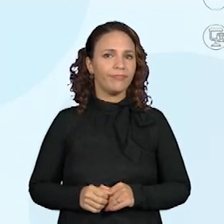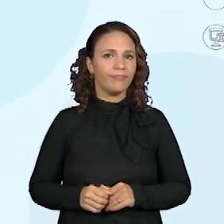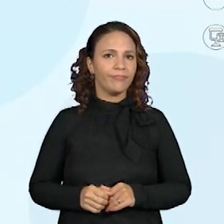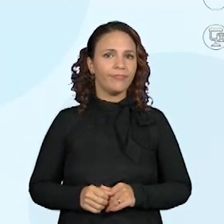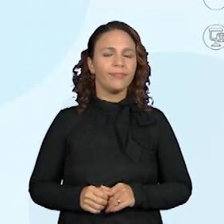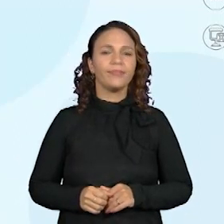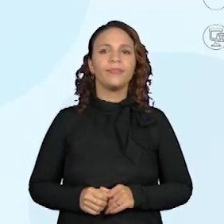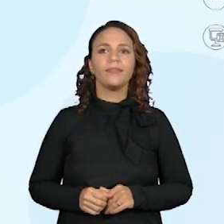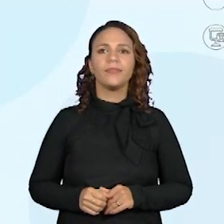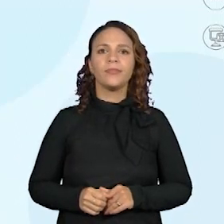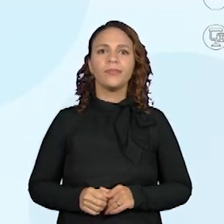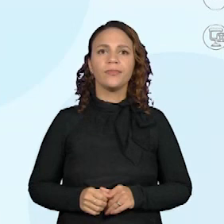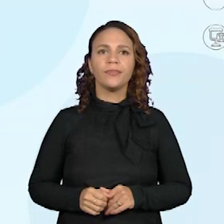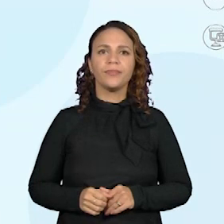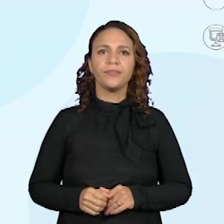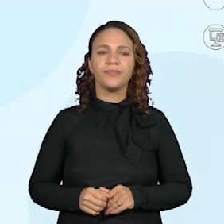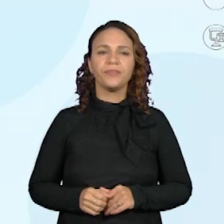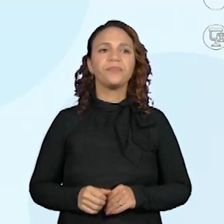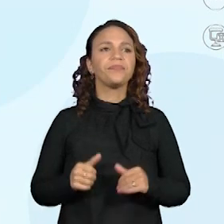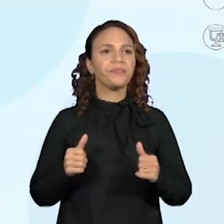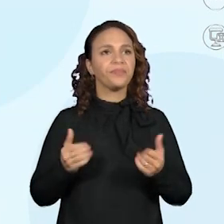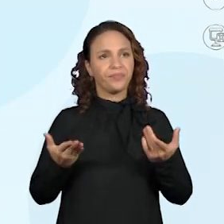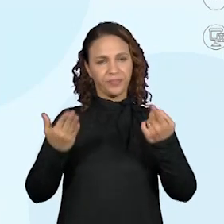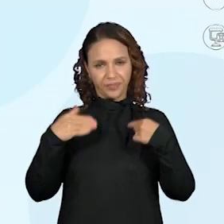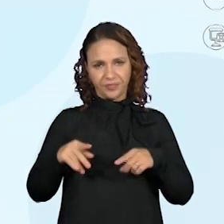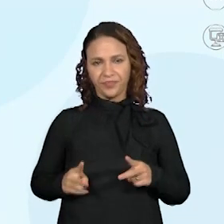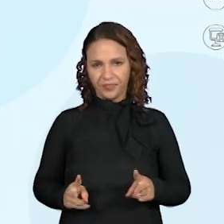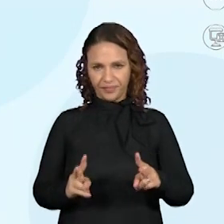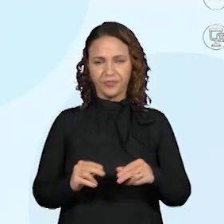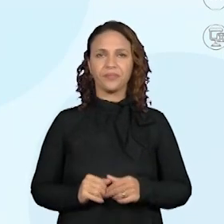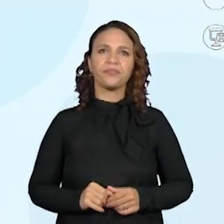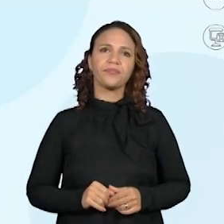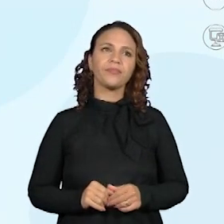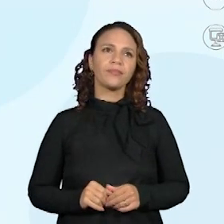Muito bem. Vamos lá, continuar o texto.